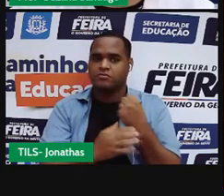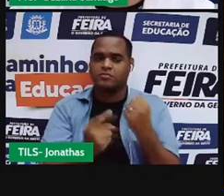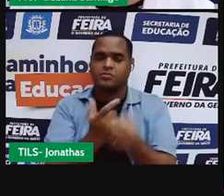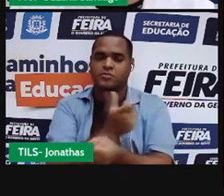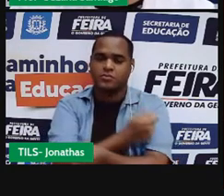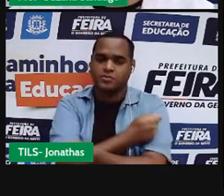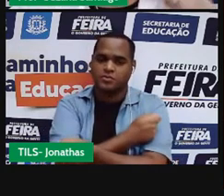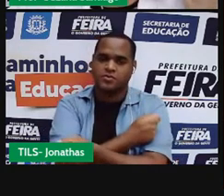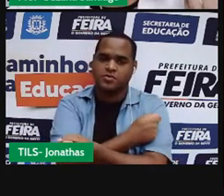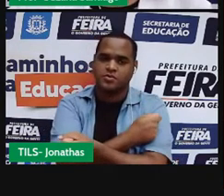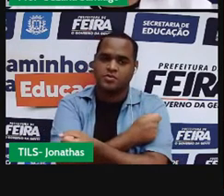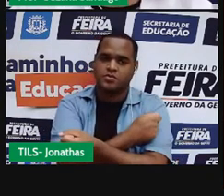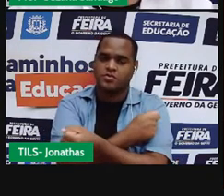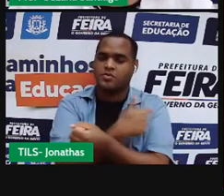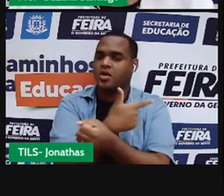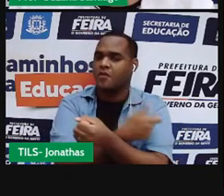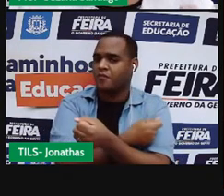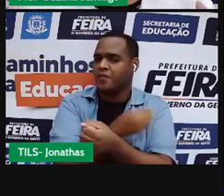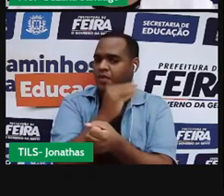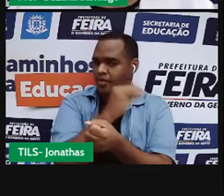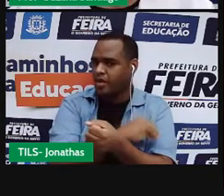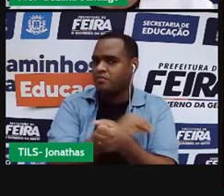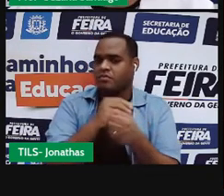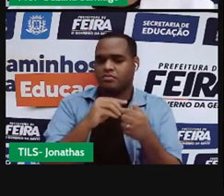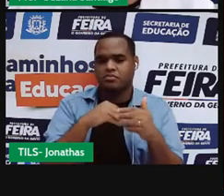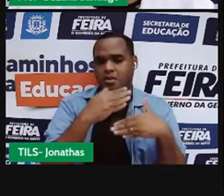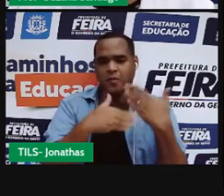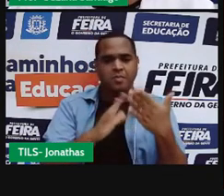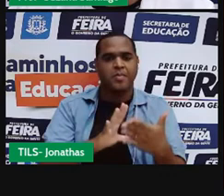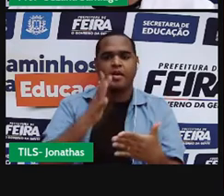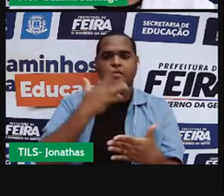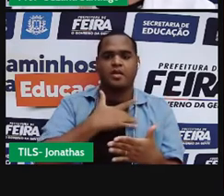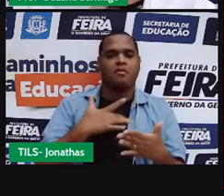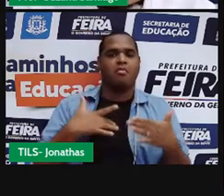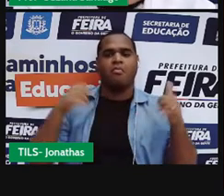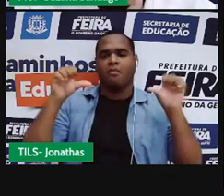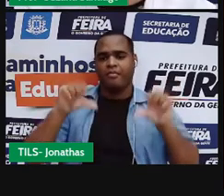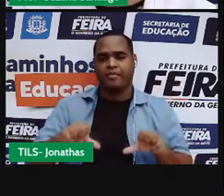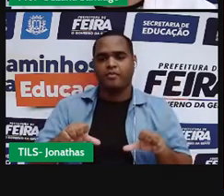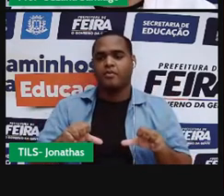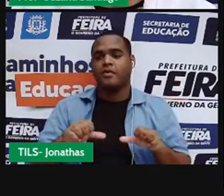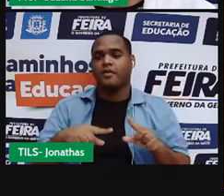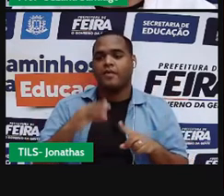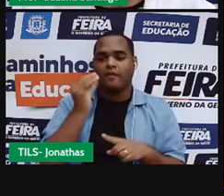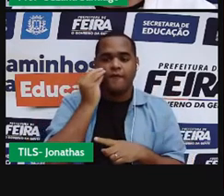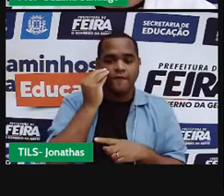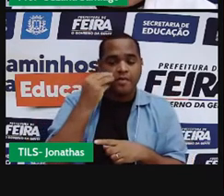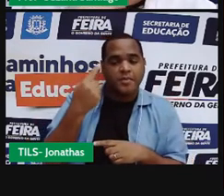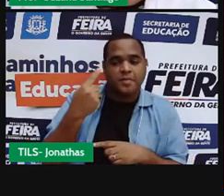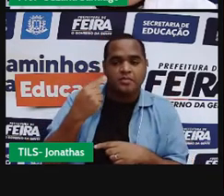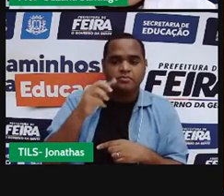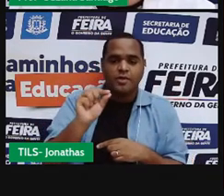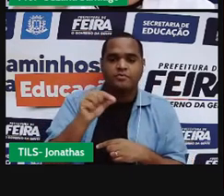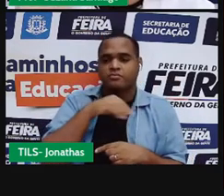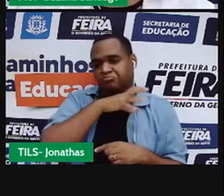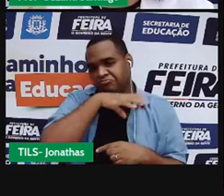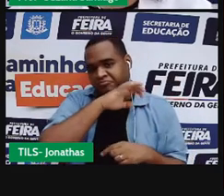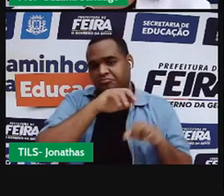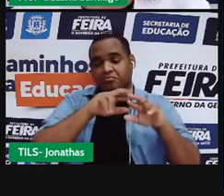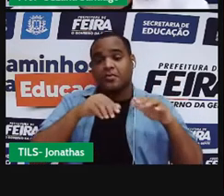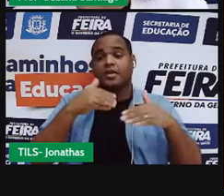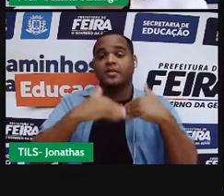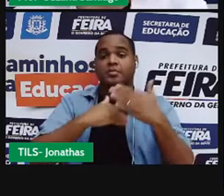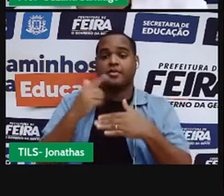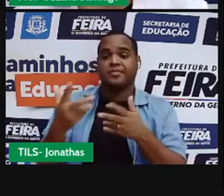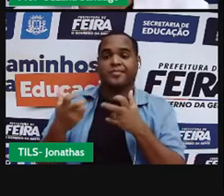injetar algum componente que vá causar mal à saúde. Então, eles fazem o teste primeiro em animais. E aí, só depois é